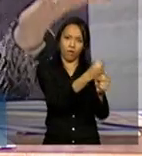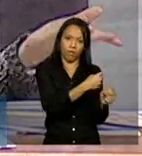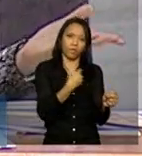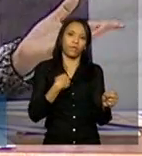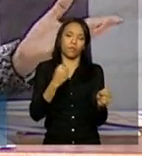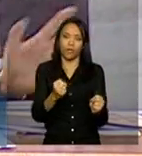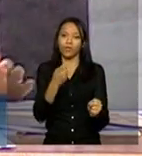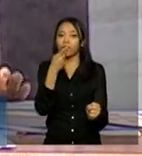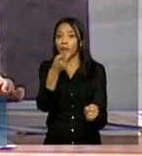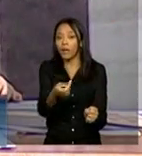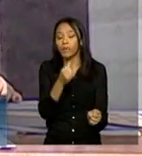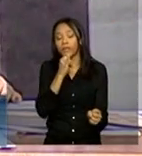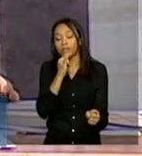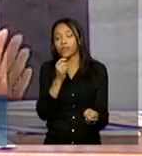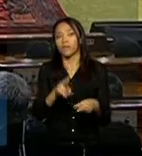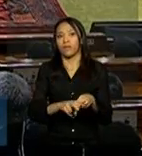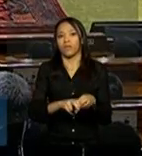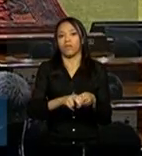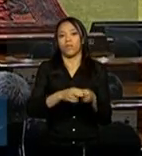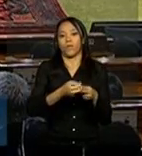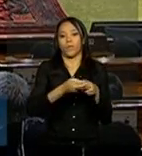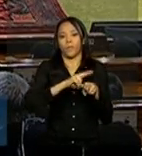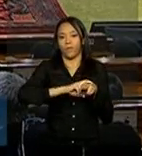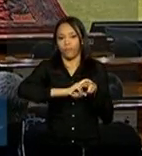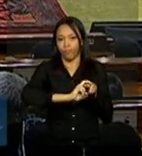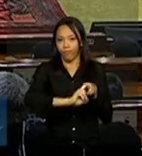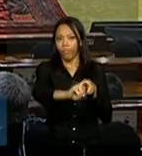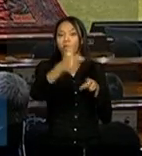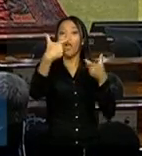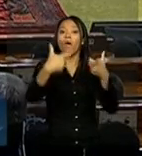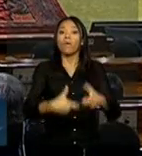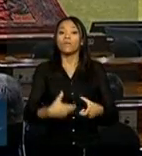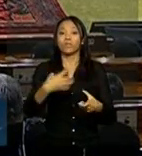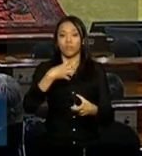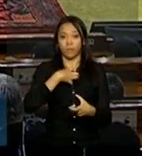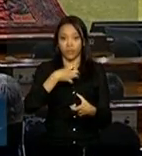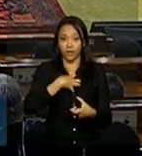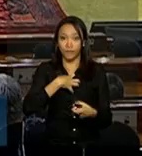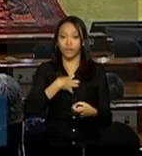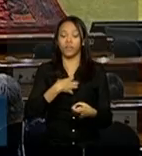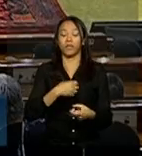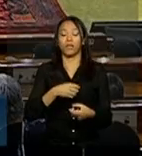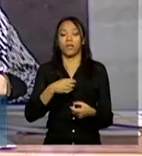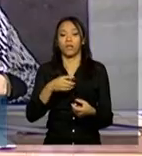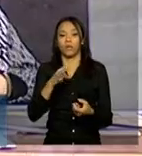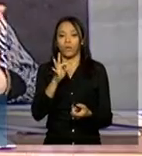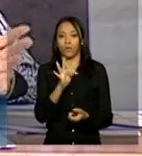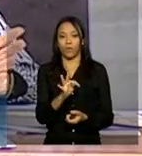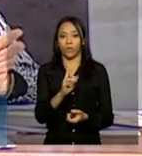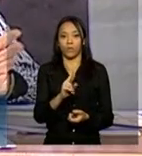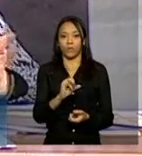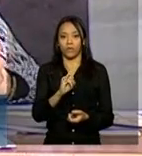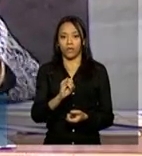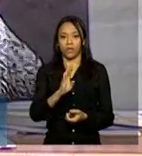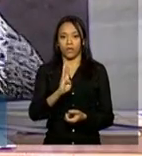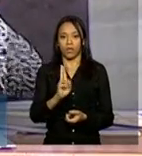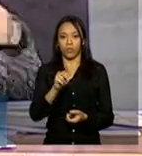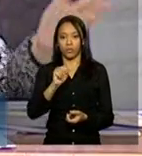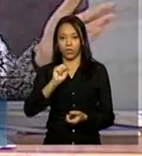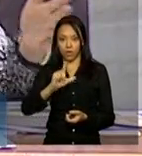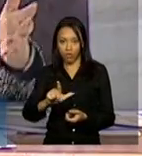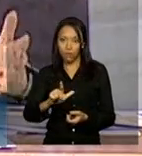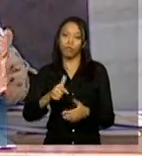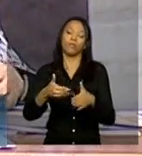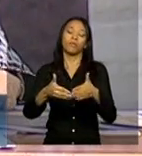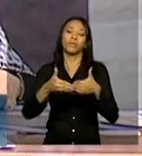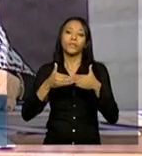lá, por exemplo, na ferrovia Oeste-Leste, na Bahia, o tribunal pediu que fizéssemos um conjunto